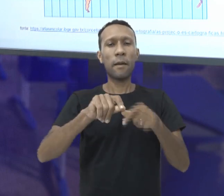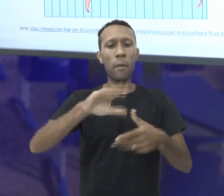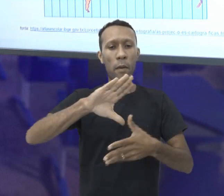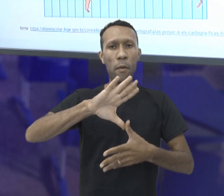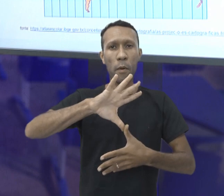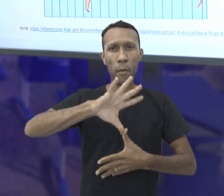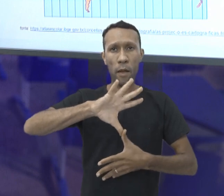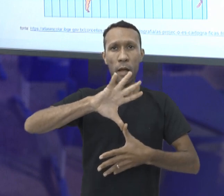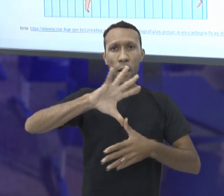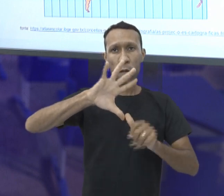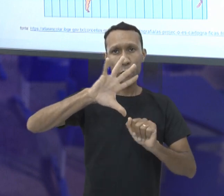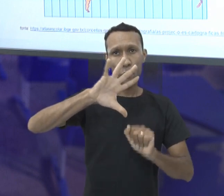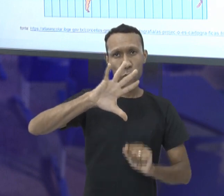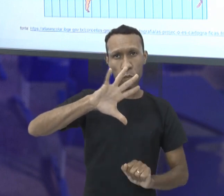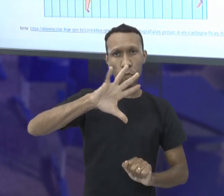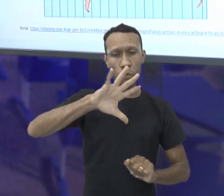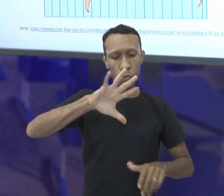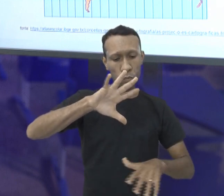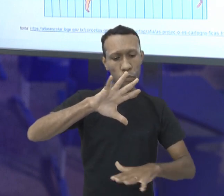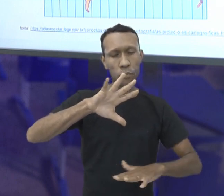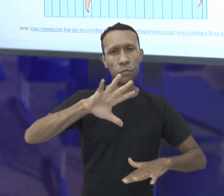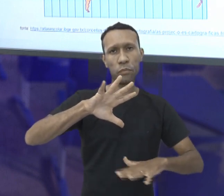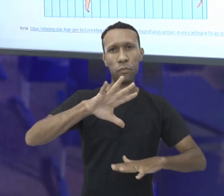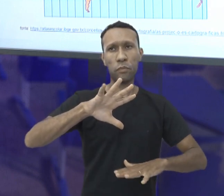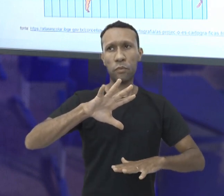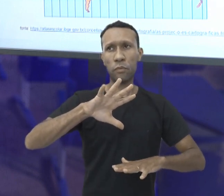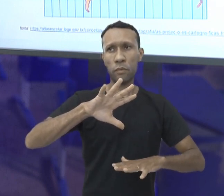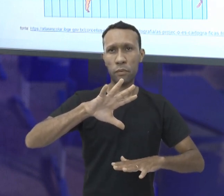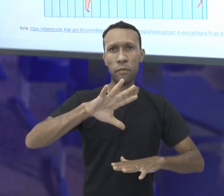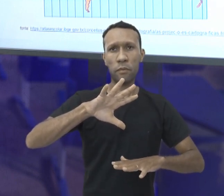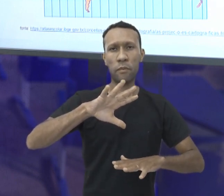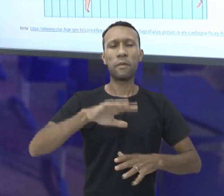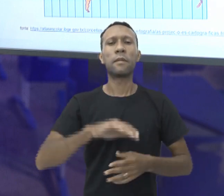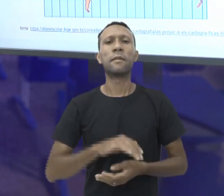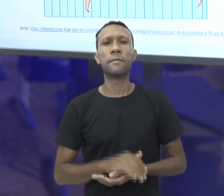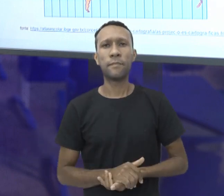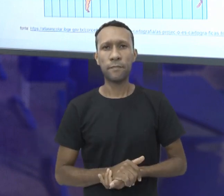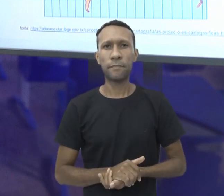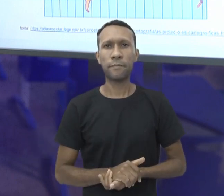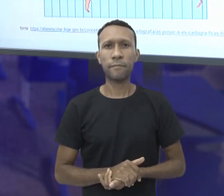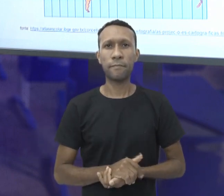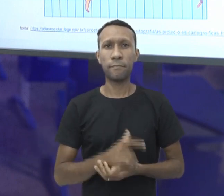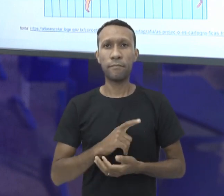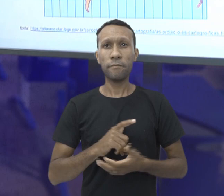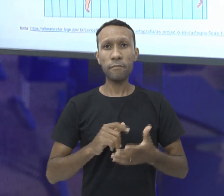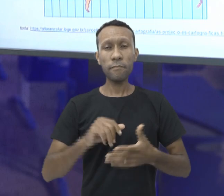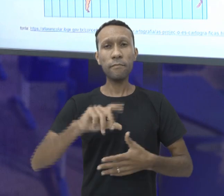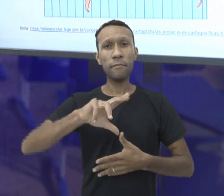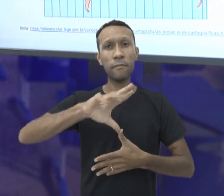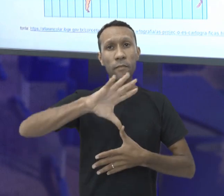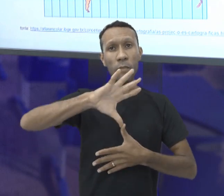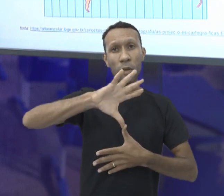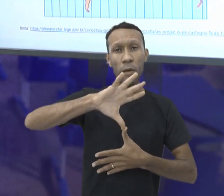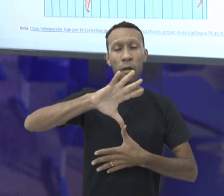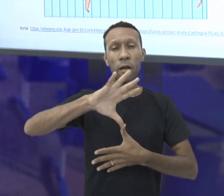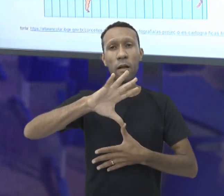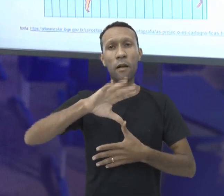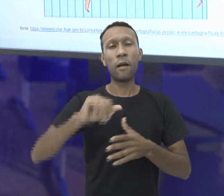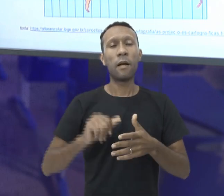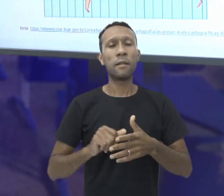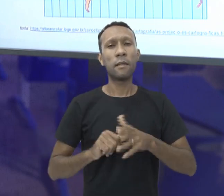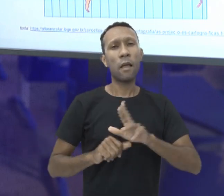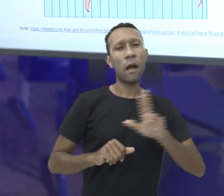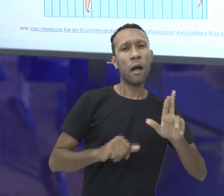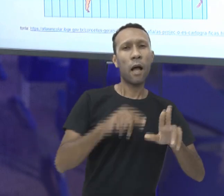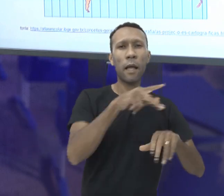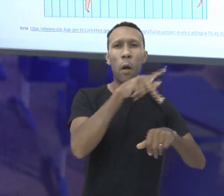imagens reduzidas, enquanto o continente asiático e o norte americano, a América do Norte, ela tem uma